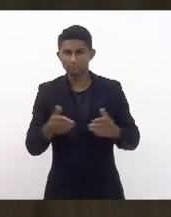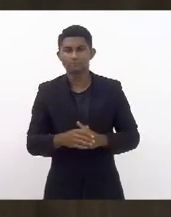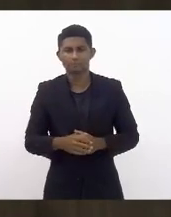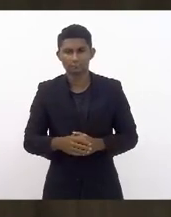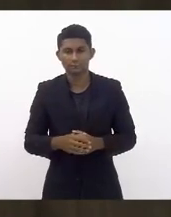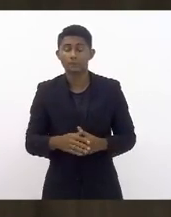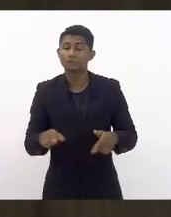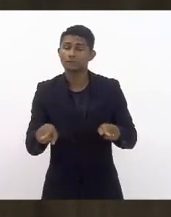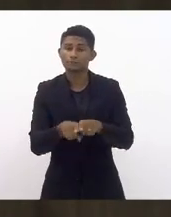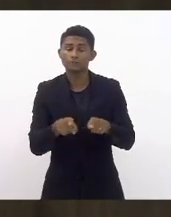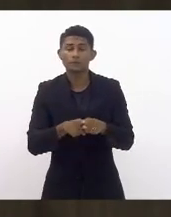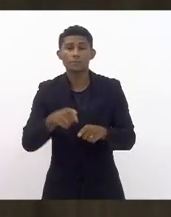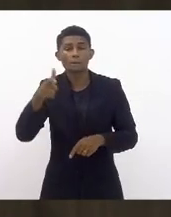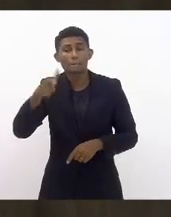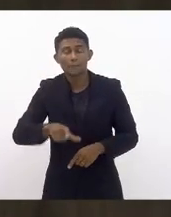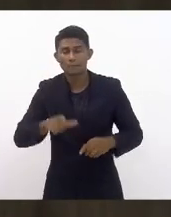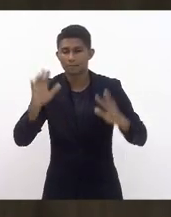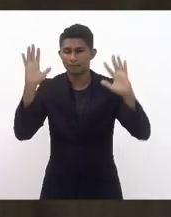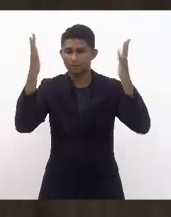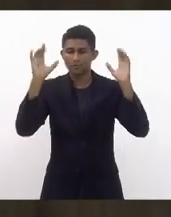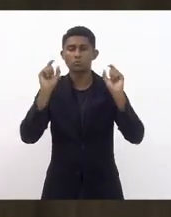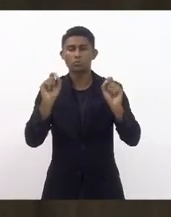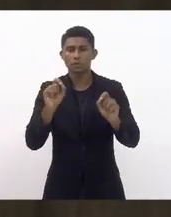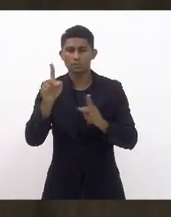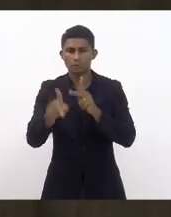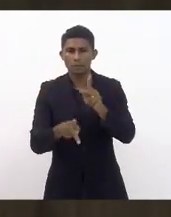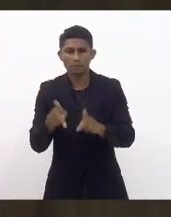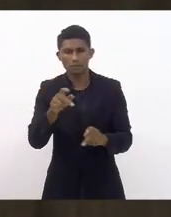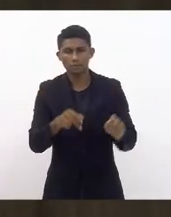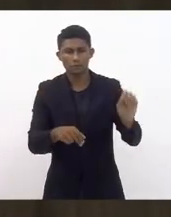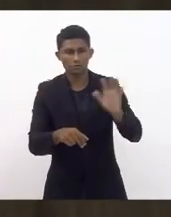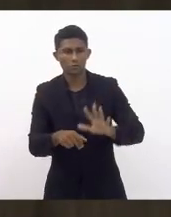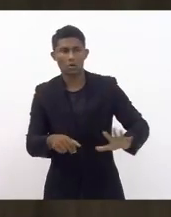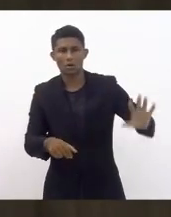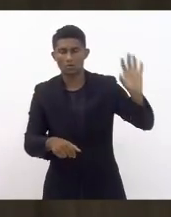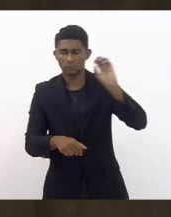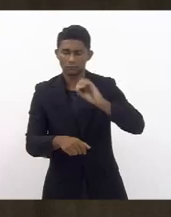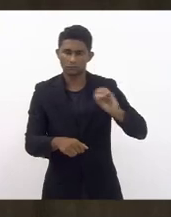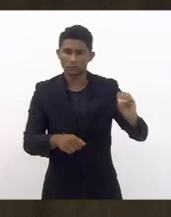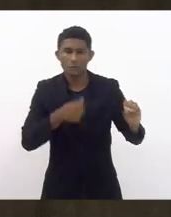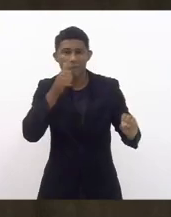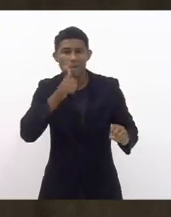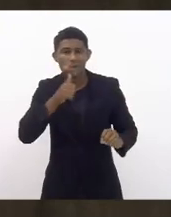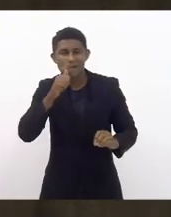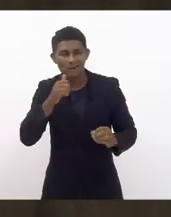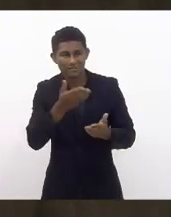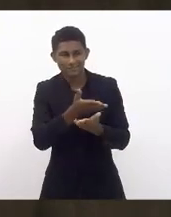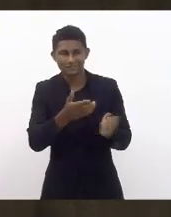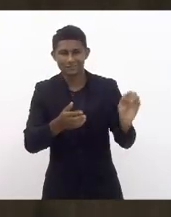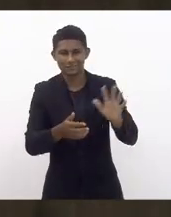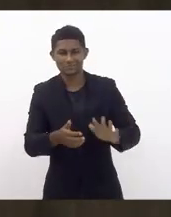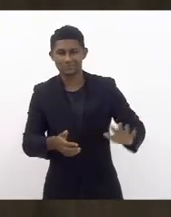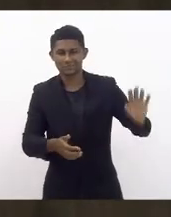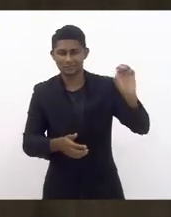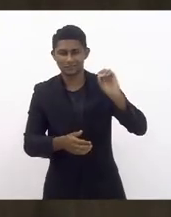queria parabenizar o povo da Zona Oeste, as mulheres da Zona Oeste,